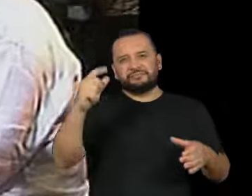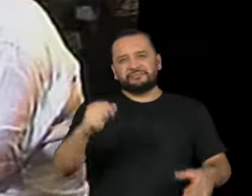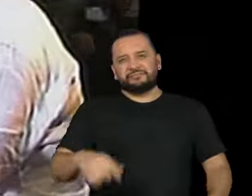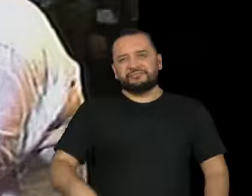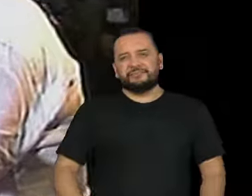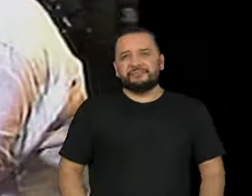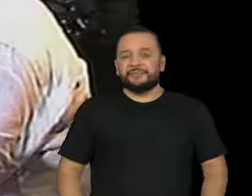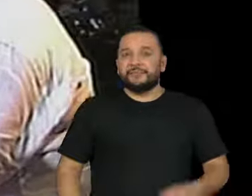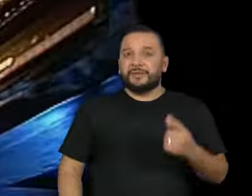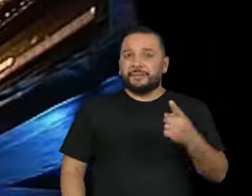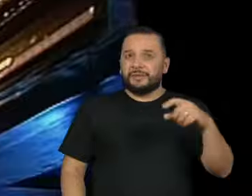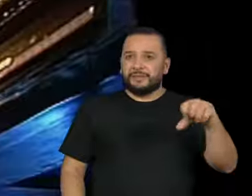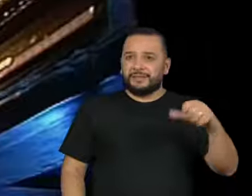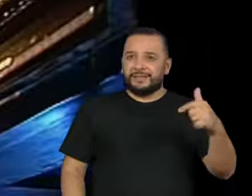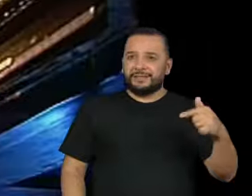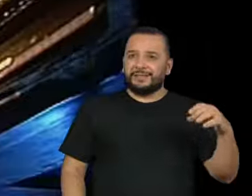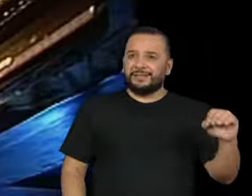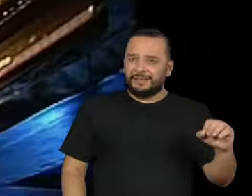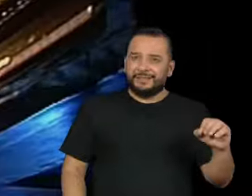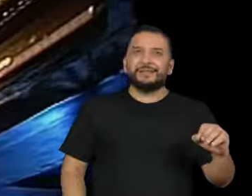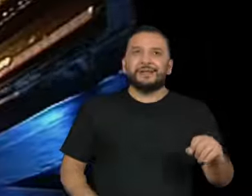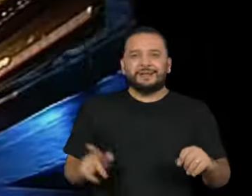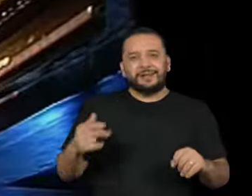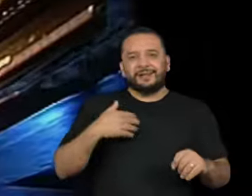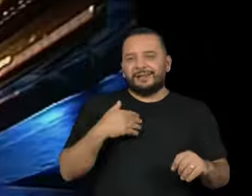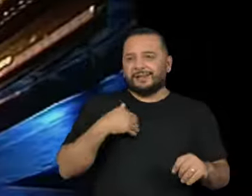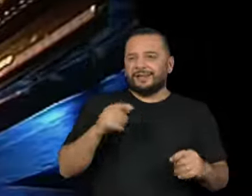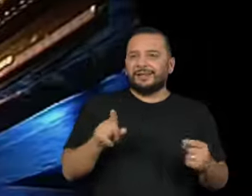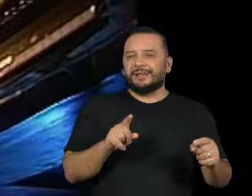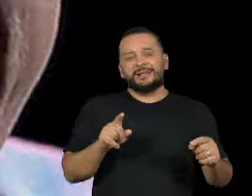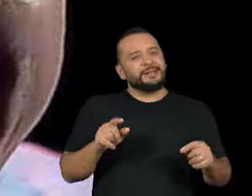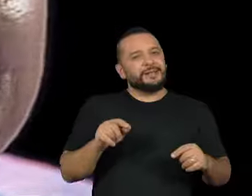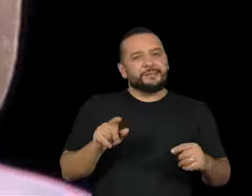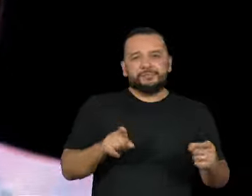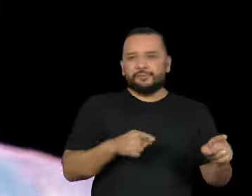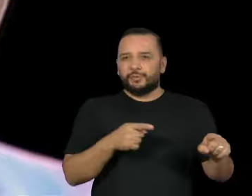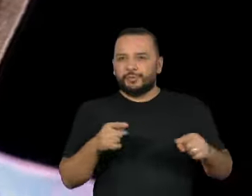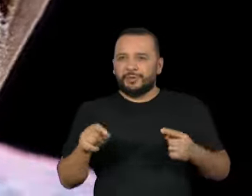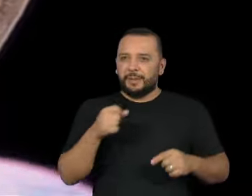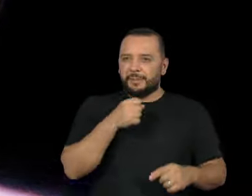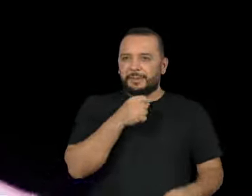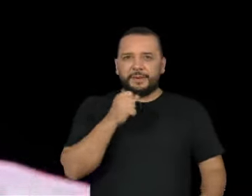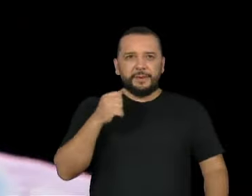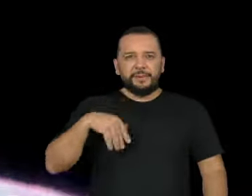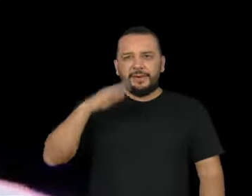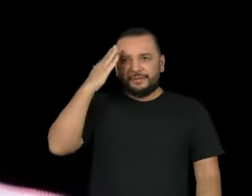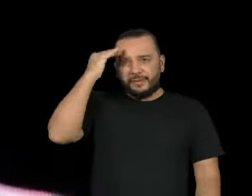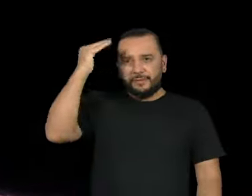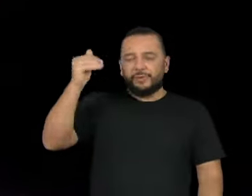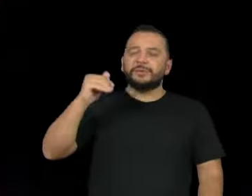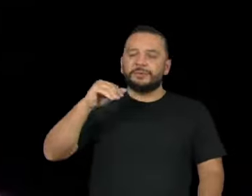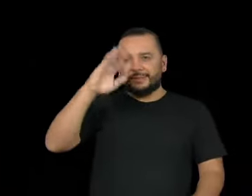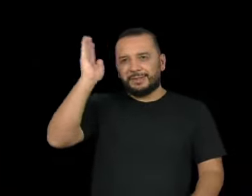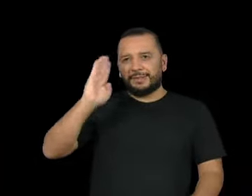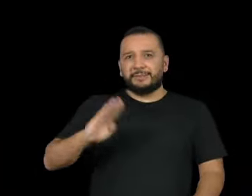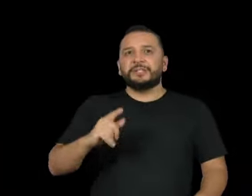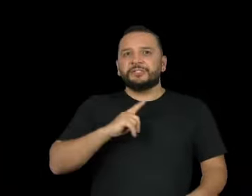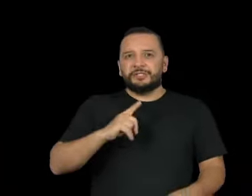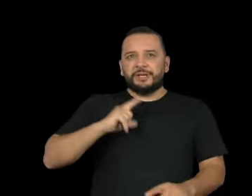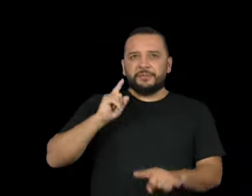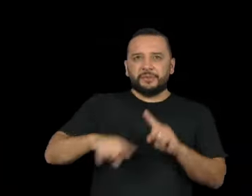Nos anos 70, era um dos cantores mais populares do Brasil, mas também o mais perseguido pela censura.